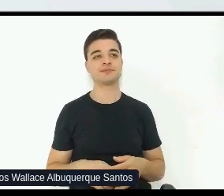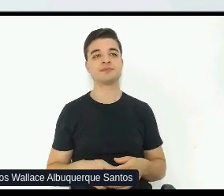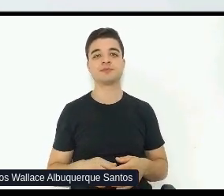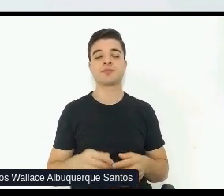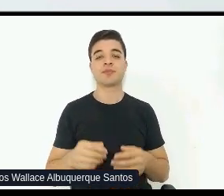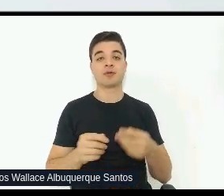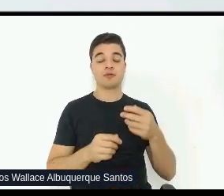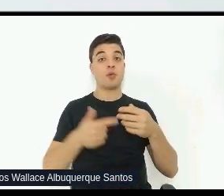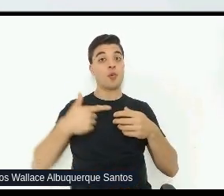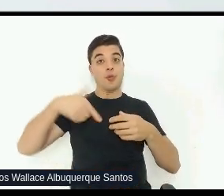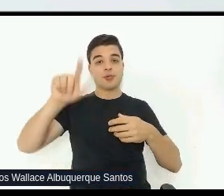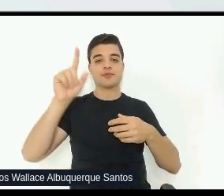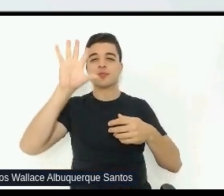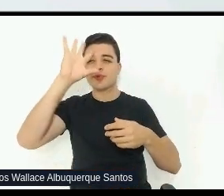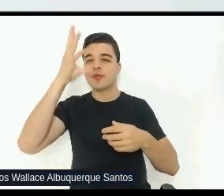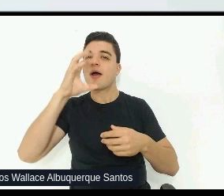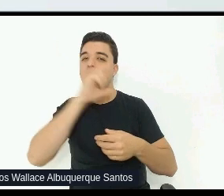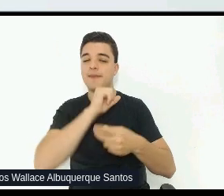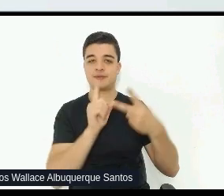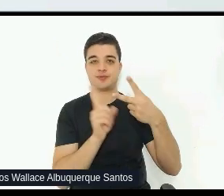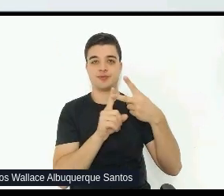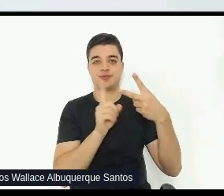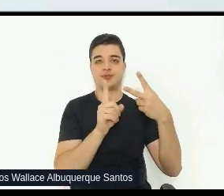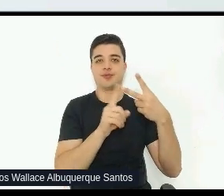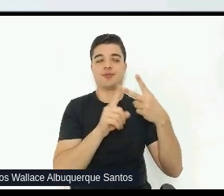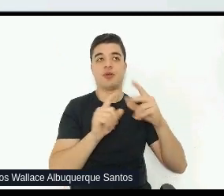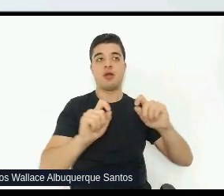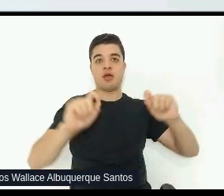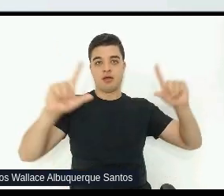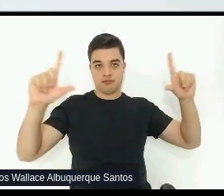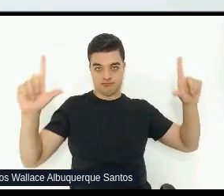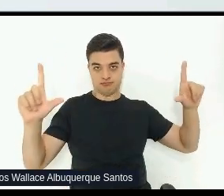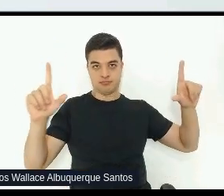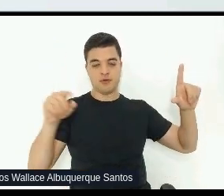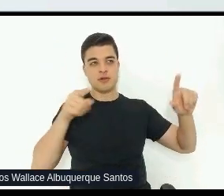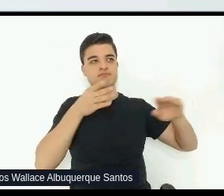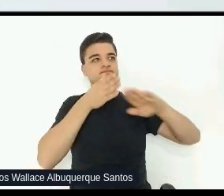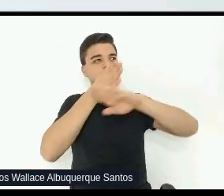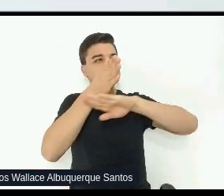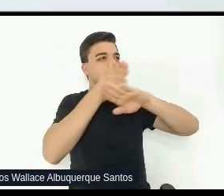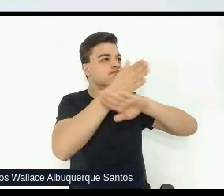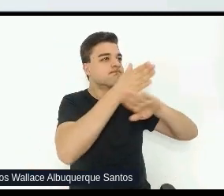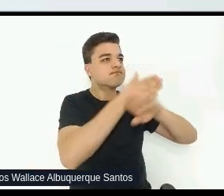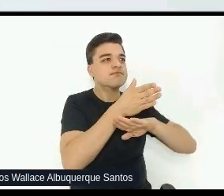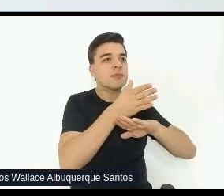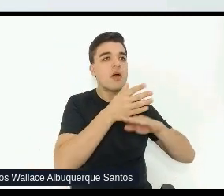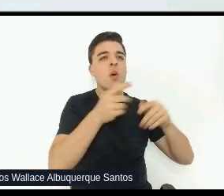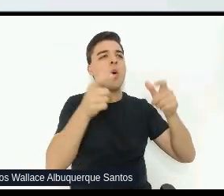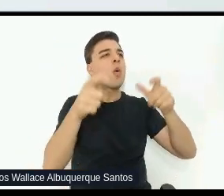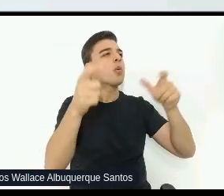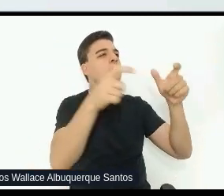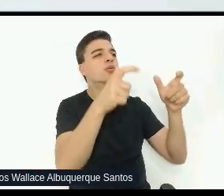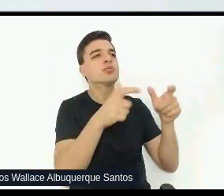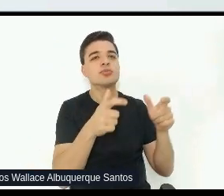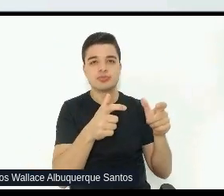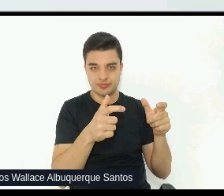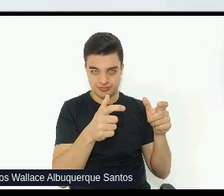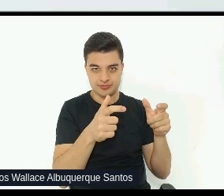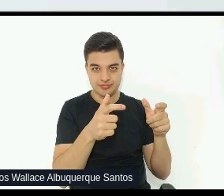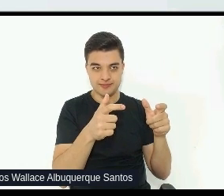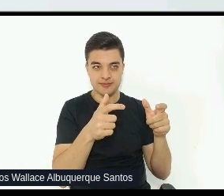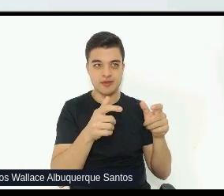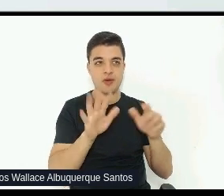de acessibilidade é sobre navegação e localização. O usuário ele precisa saber onde ele está na tela. Quando a gente usa o